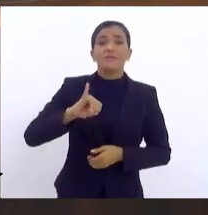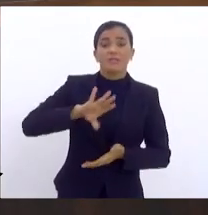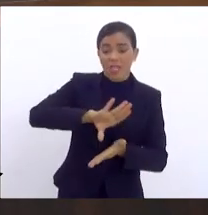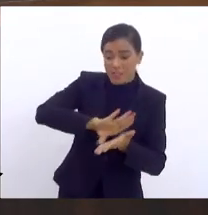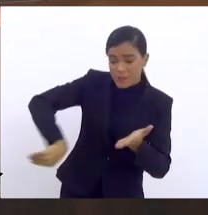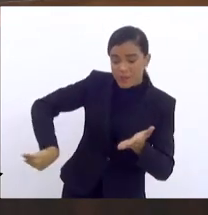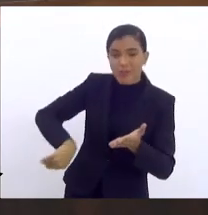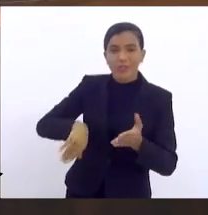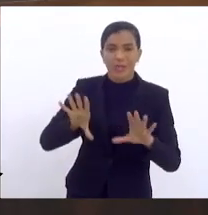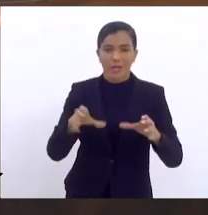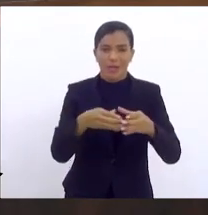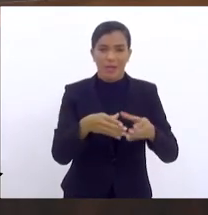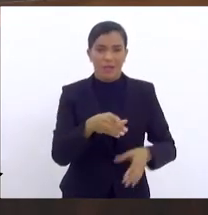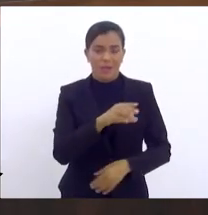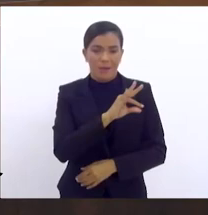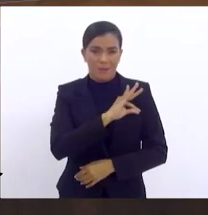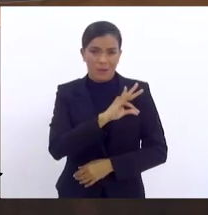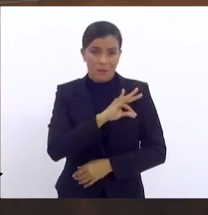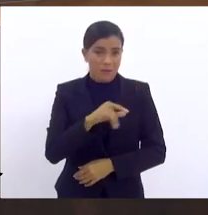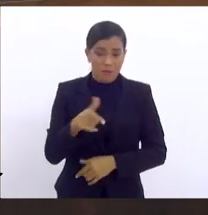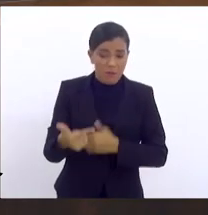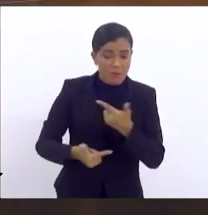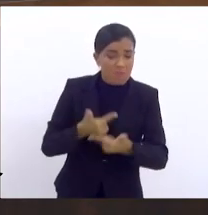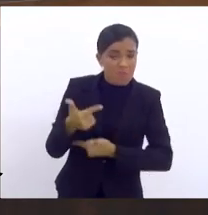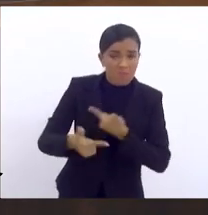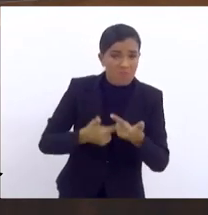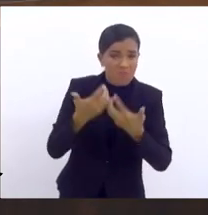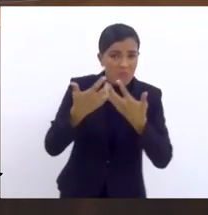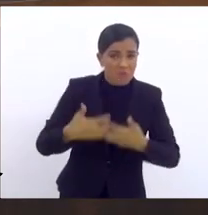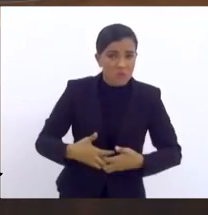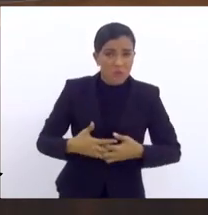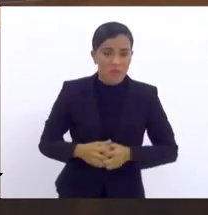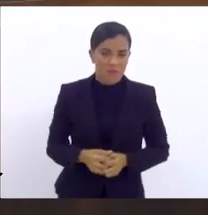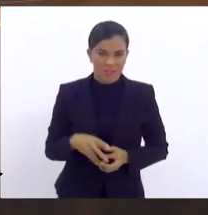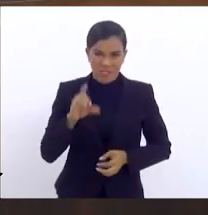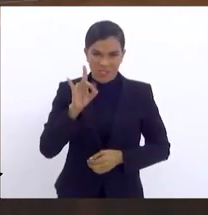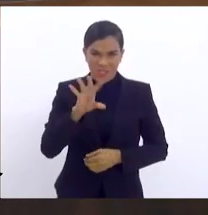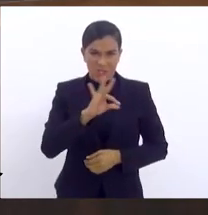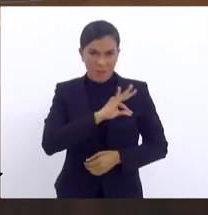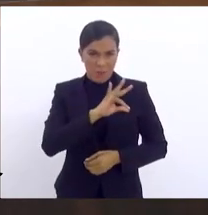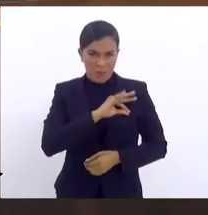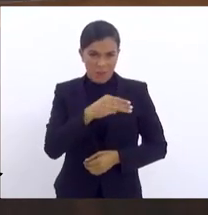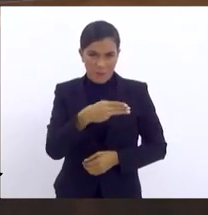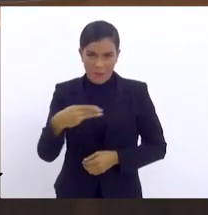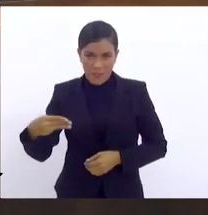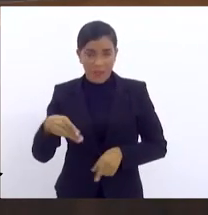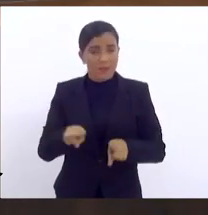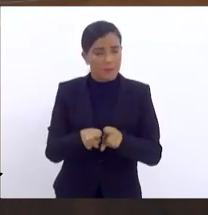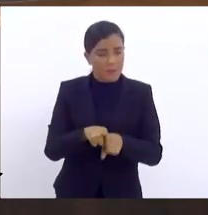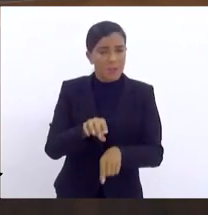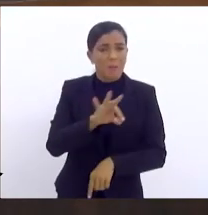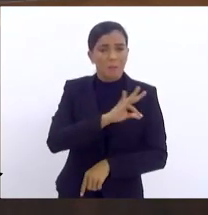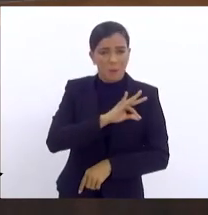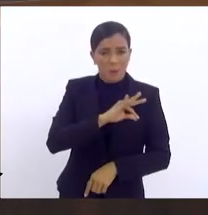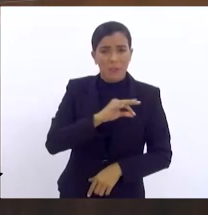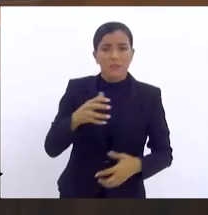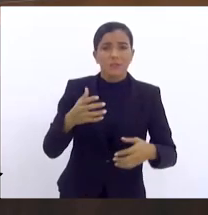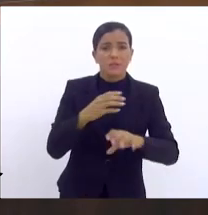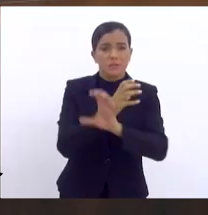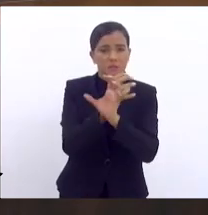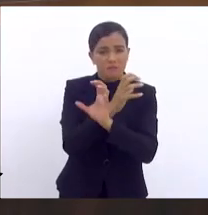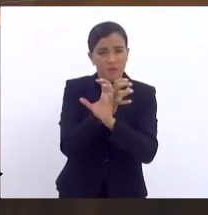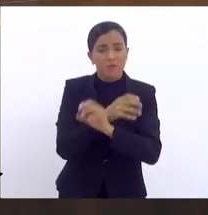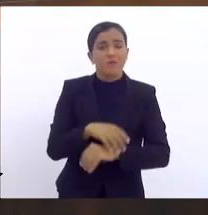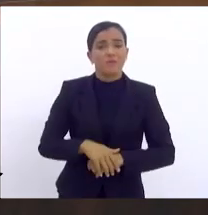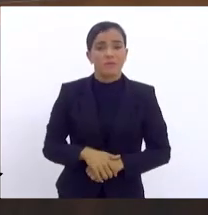tropa tropa não produz isso aí acontece né só na Polícia Militar não na Polícia Civil também os delegado sabem disso